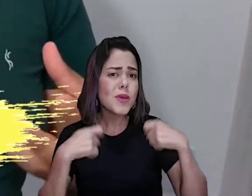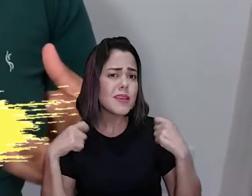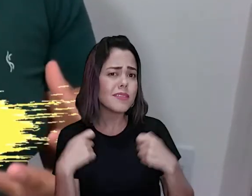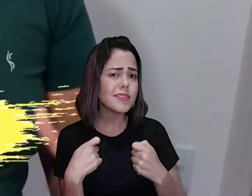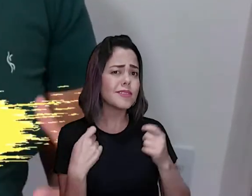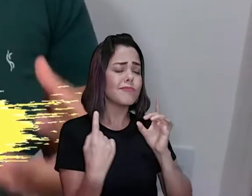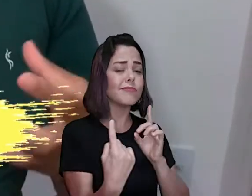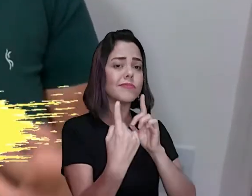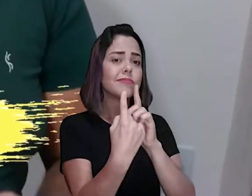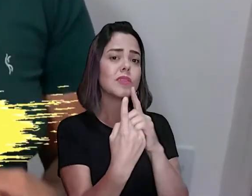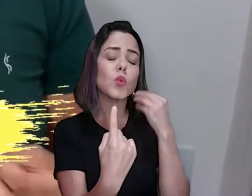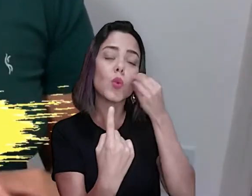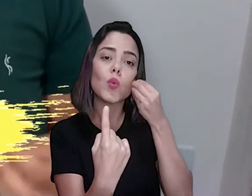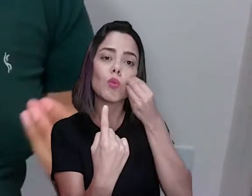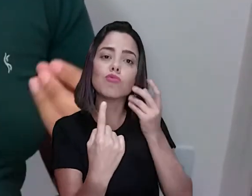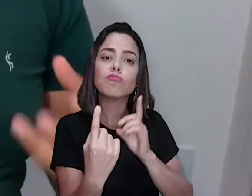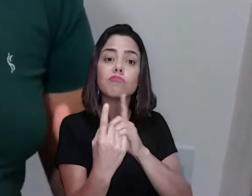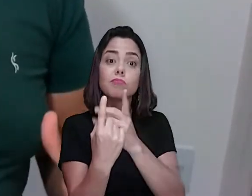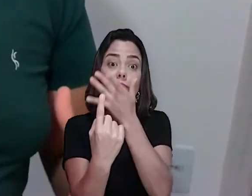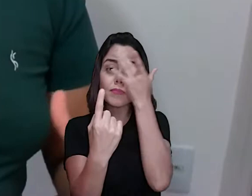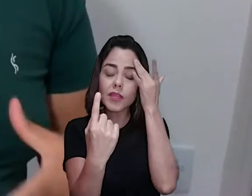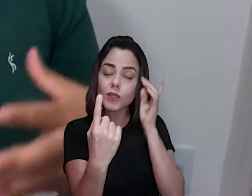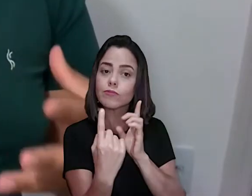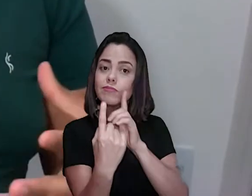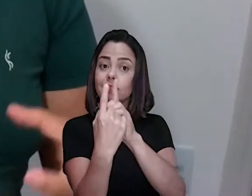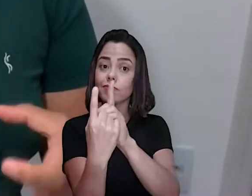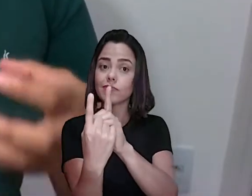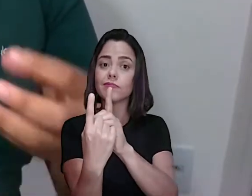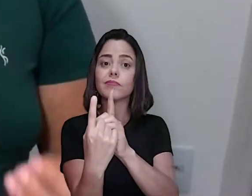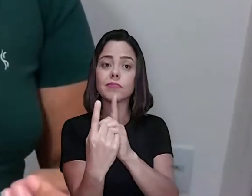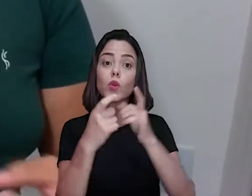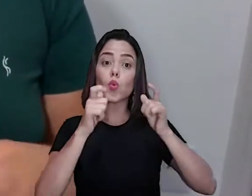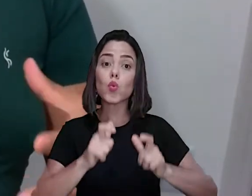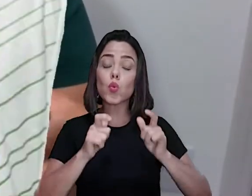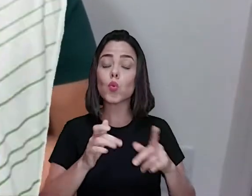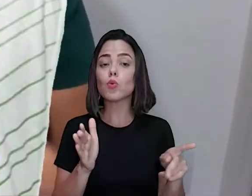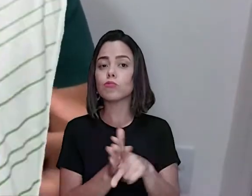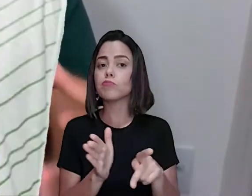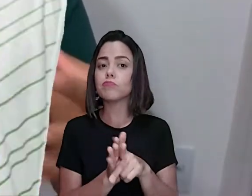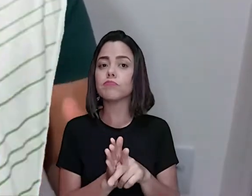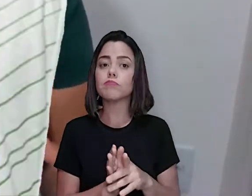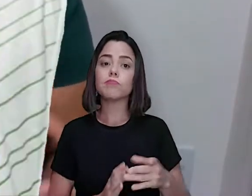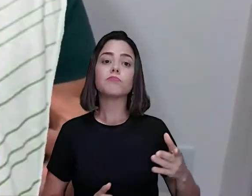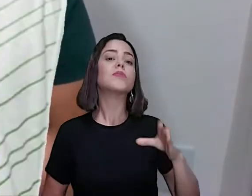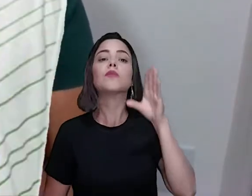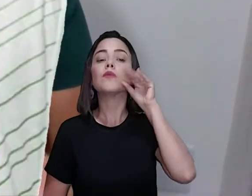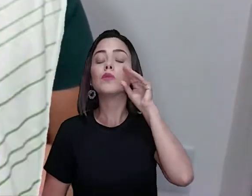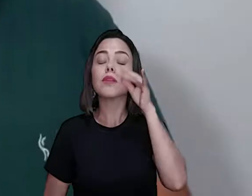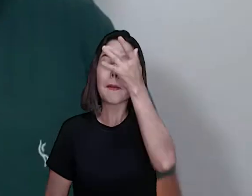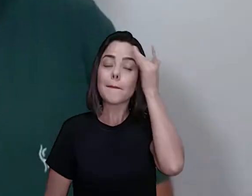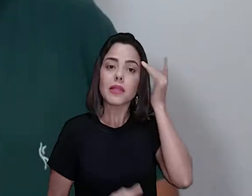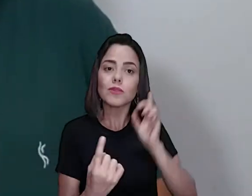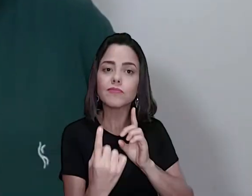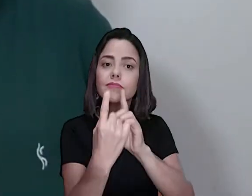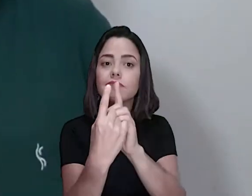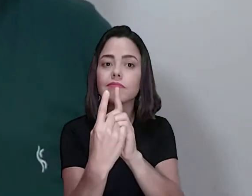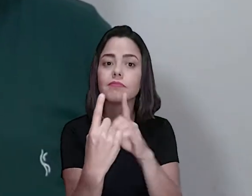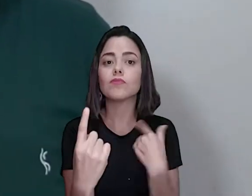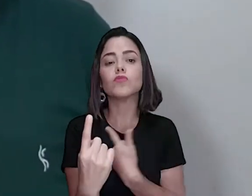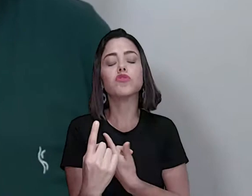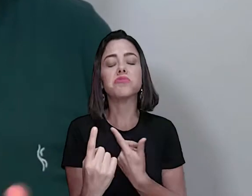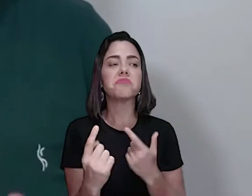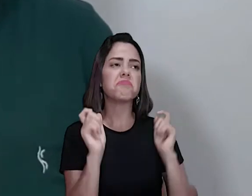a possibilidade de ser atendido presencialmente em uma agência física por um funcionário de carne e osso, ou se a gente